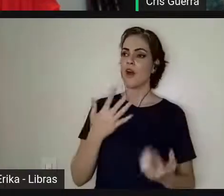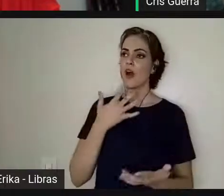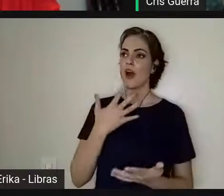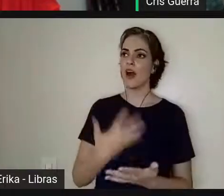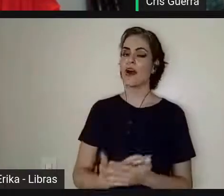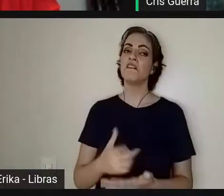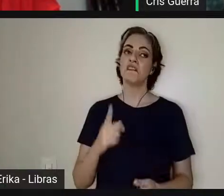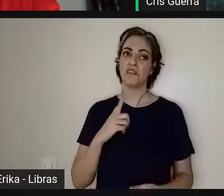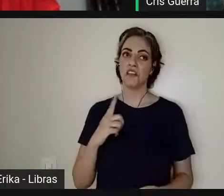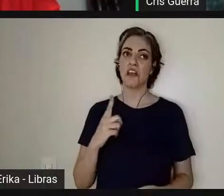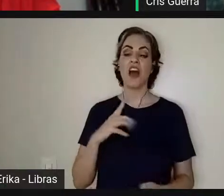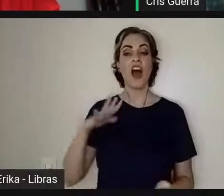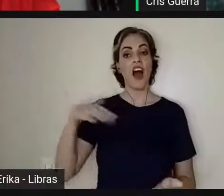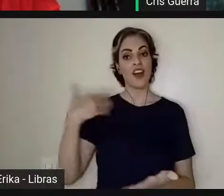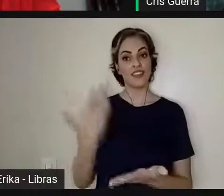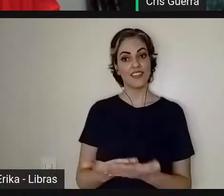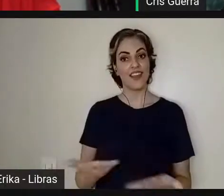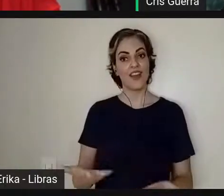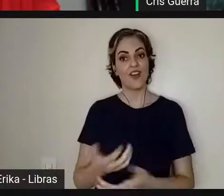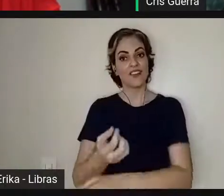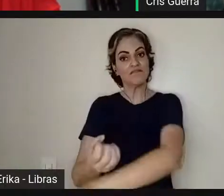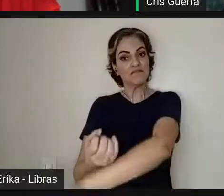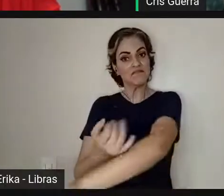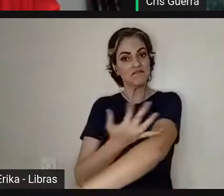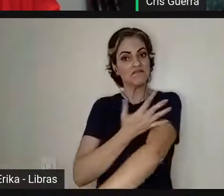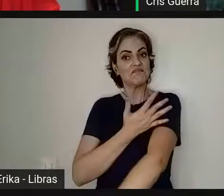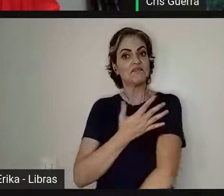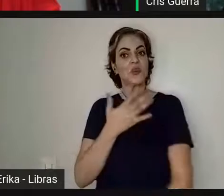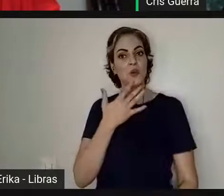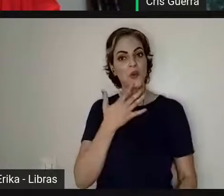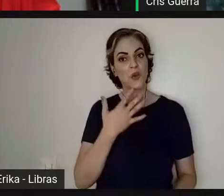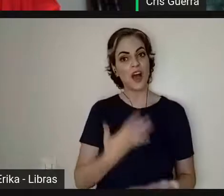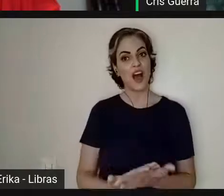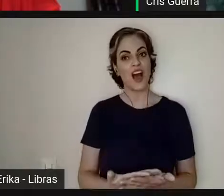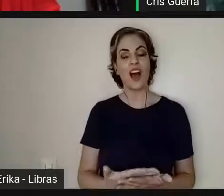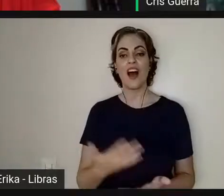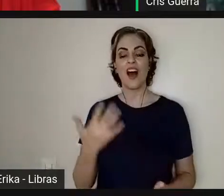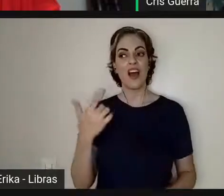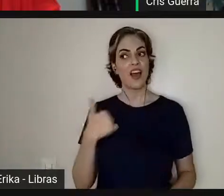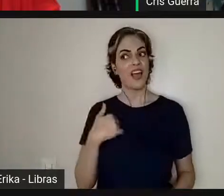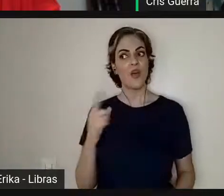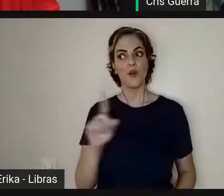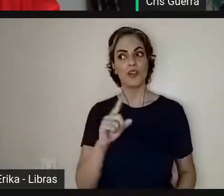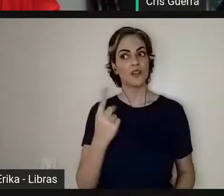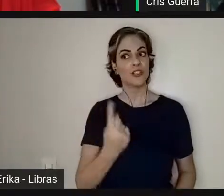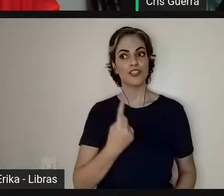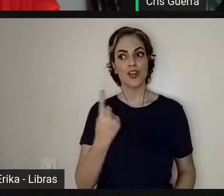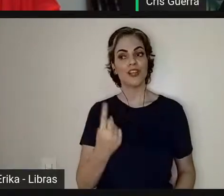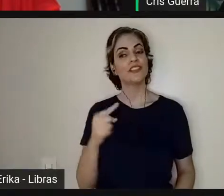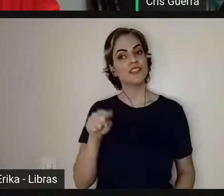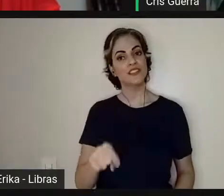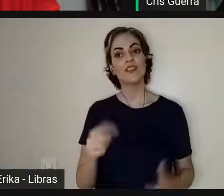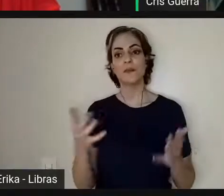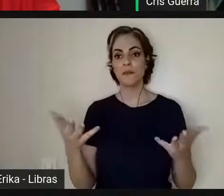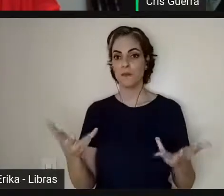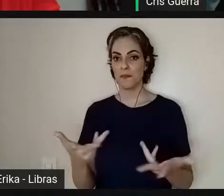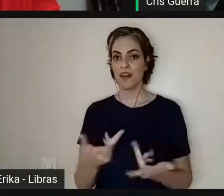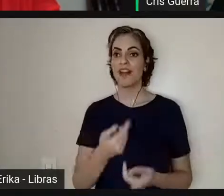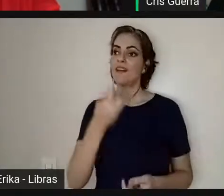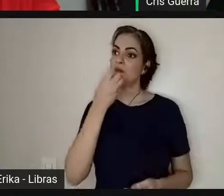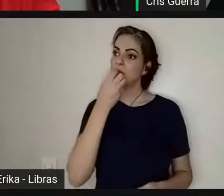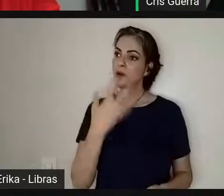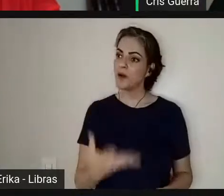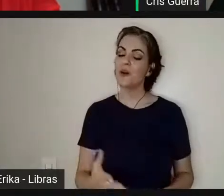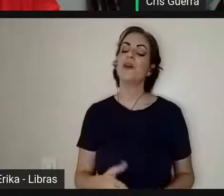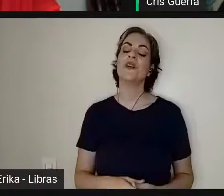Que até hoje me emociona. Eu pensei, gente, como eu não estou sozinha? E isso é maravilhoso, né? Eu acho que esse